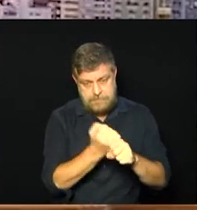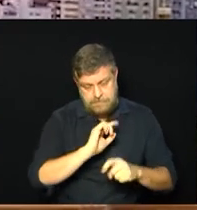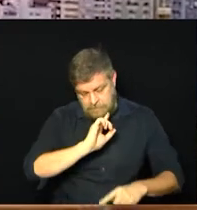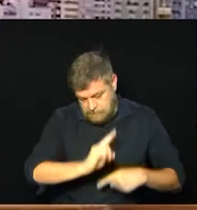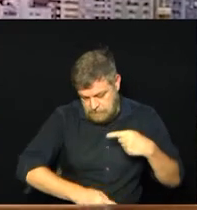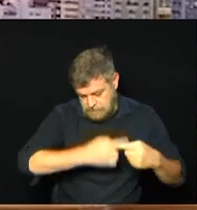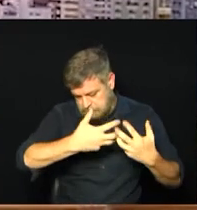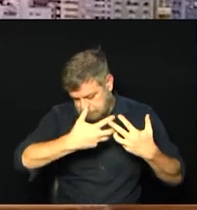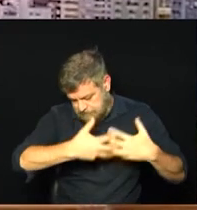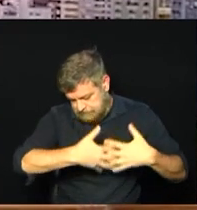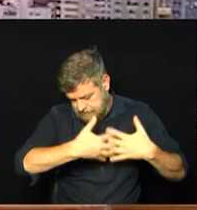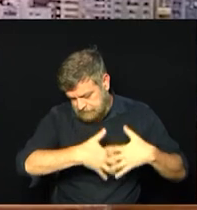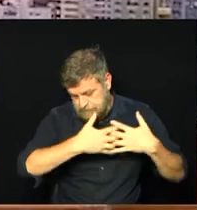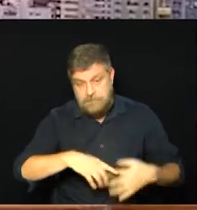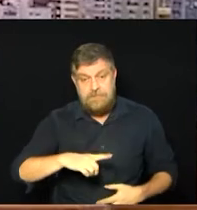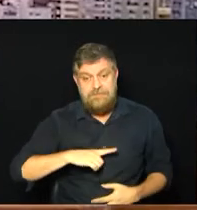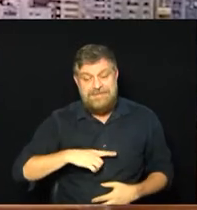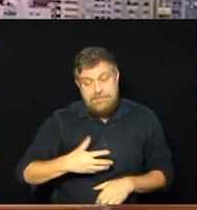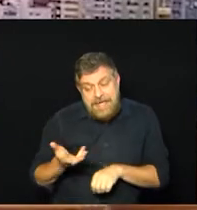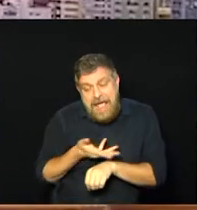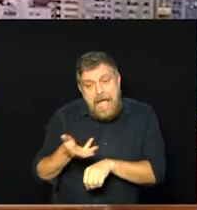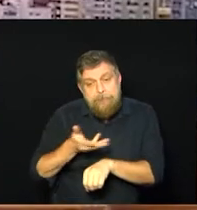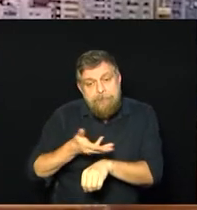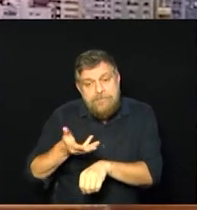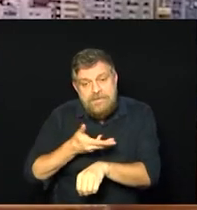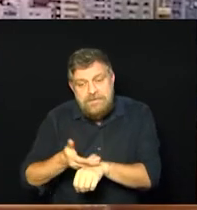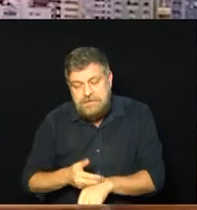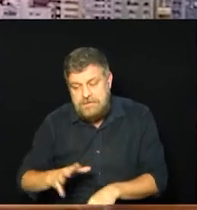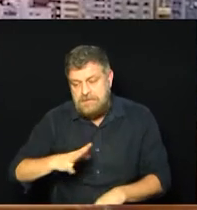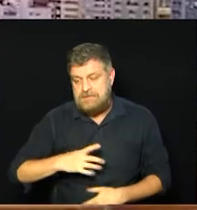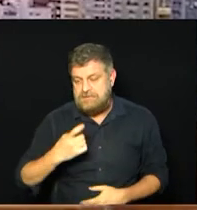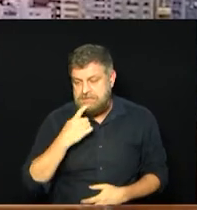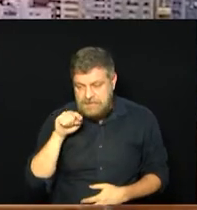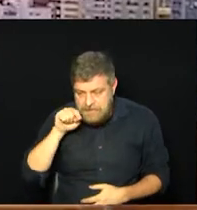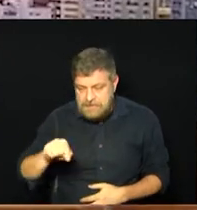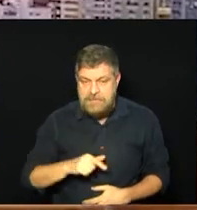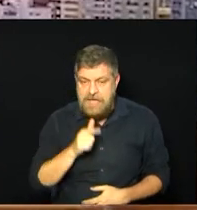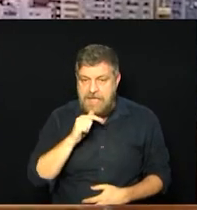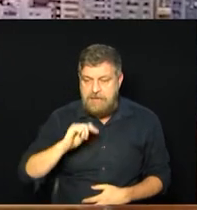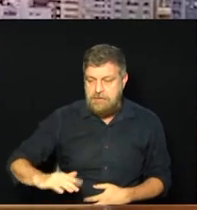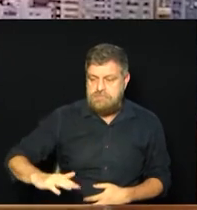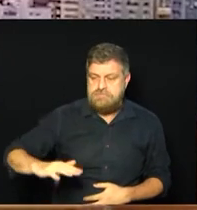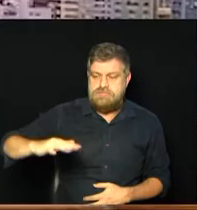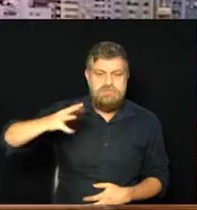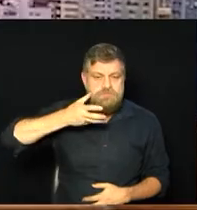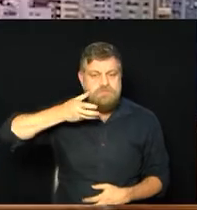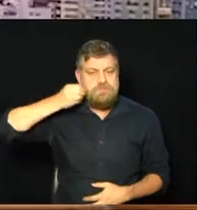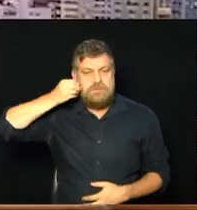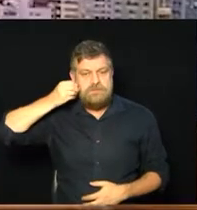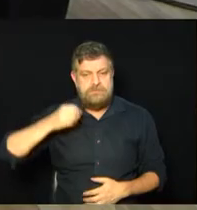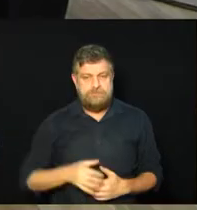vai trazer mais rapidez para que a cidade possa ter o abastecimento de água garantido.